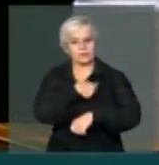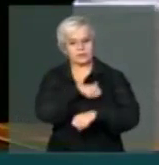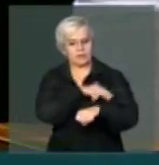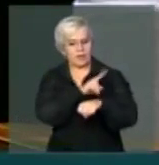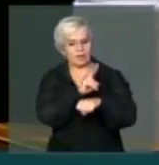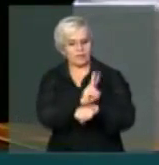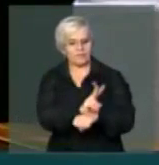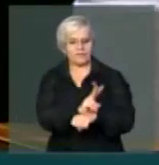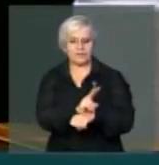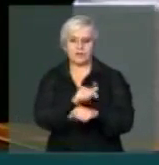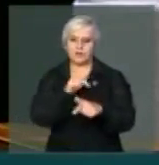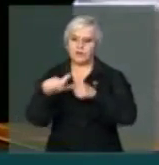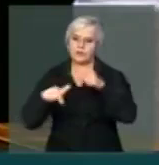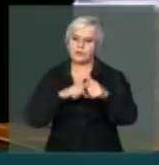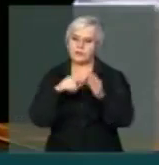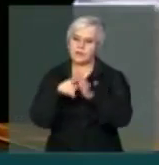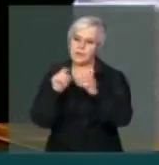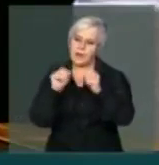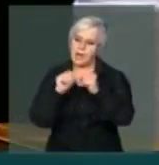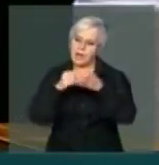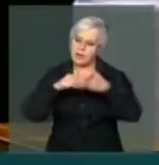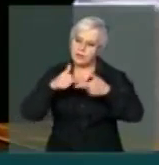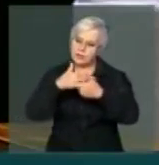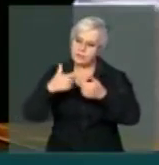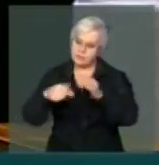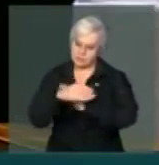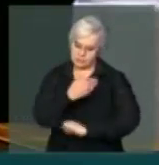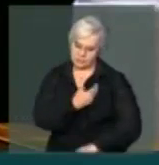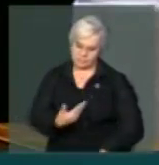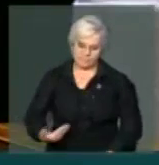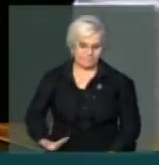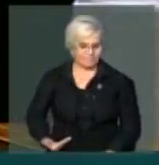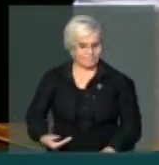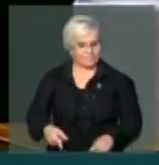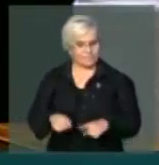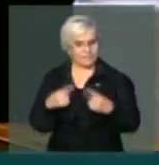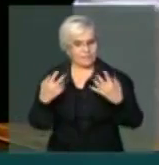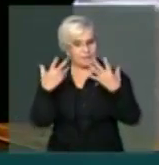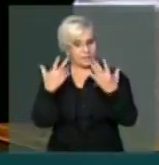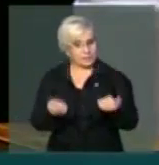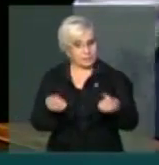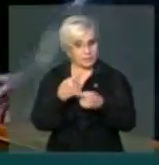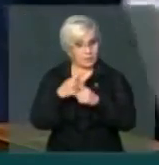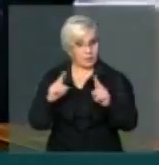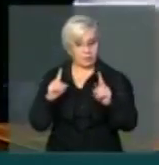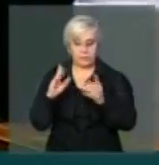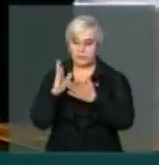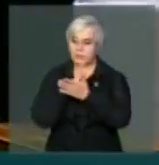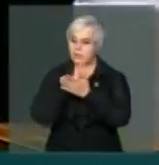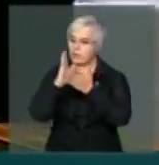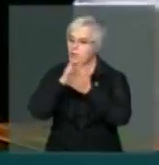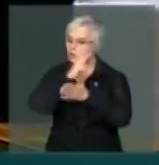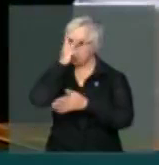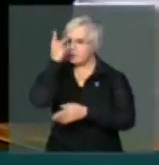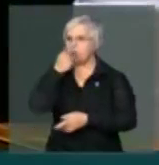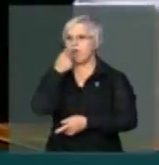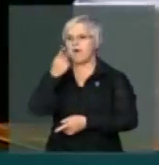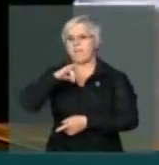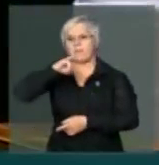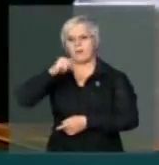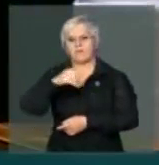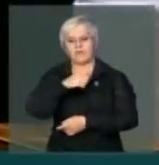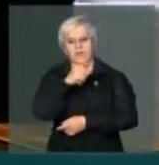fiscalização das ações governamentais. Contudo, é inaceitável alguns usarem da mentira, do ódio e